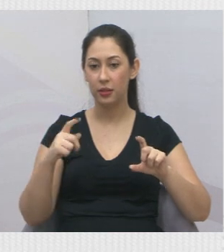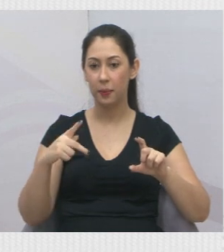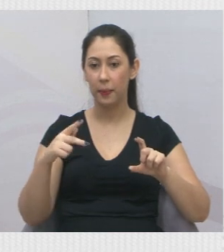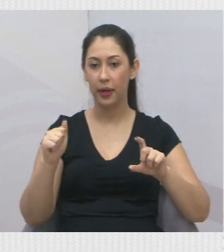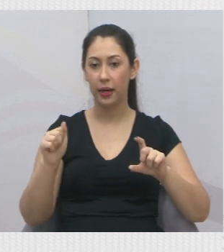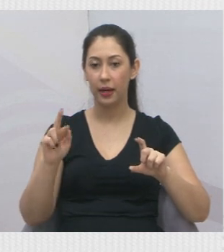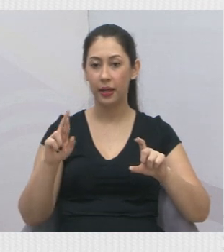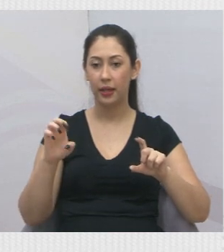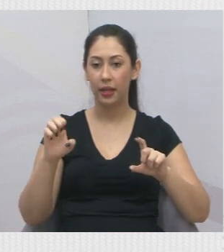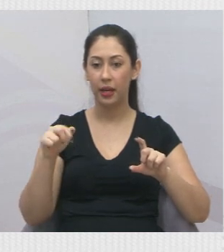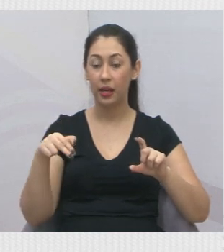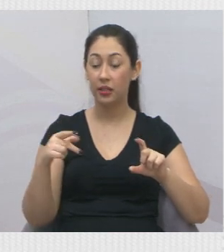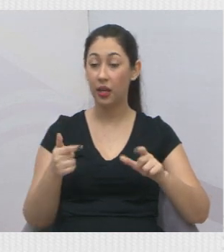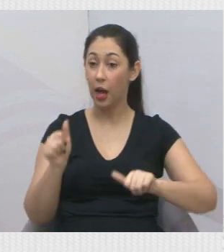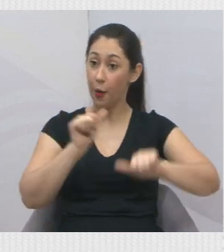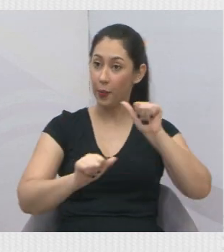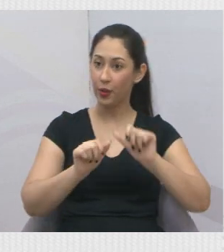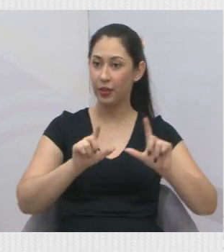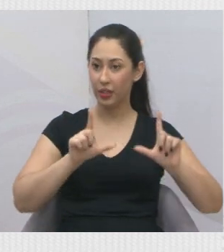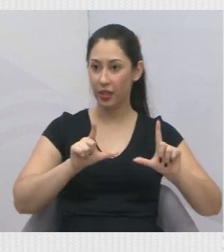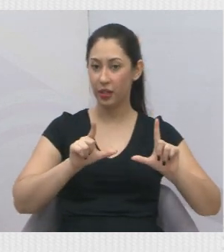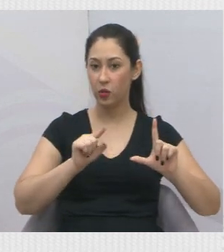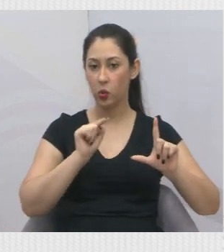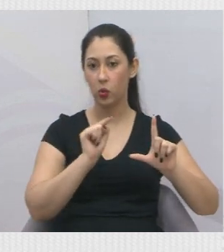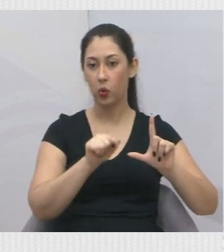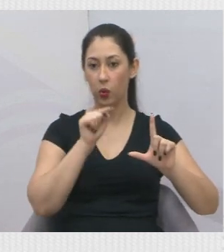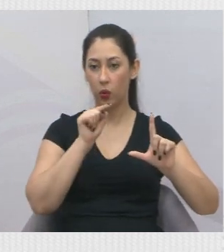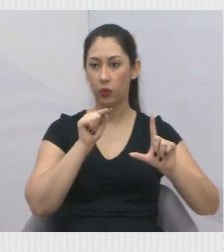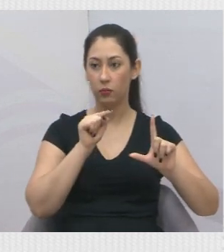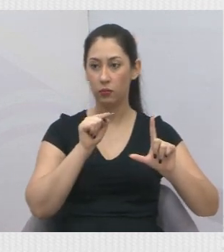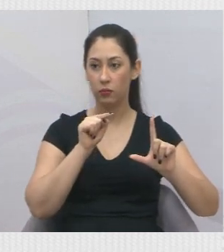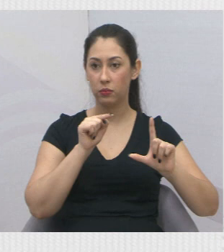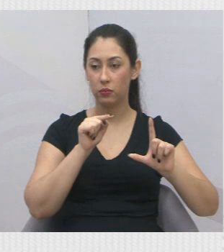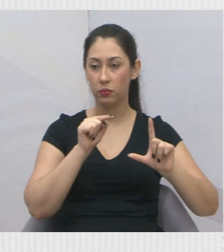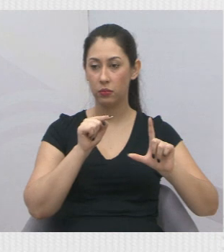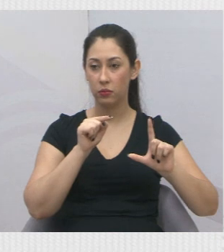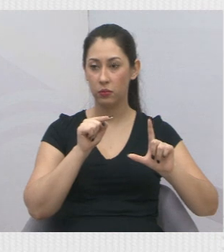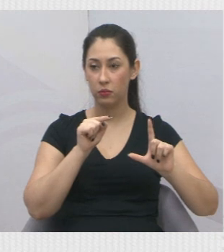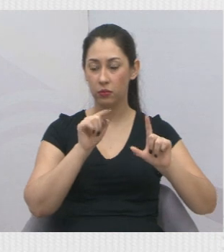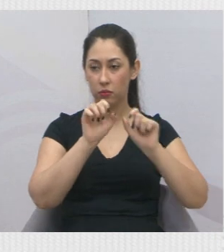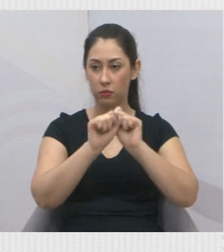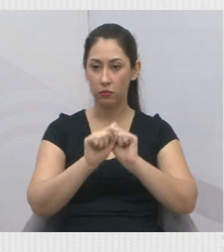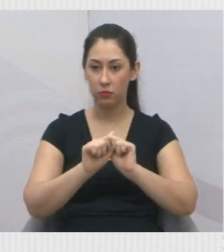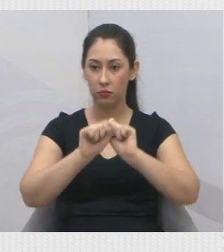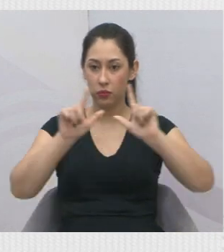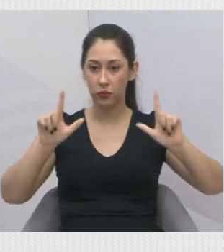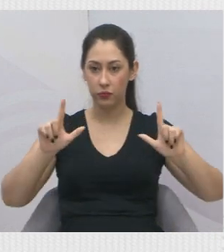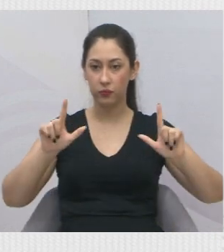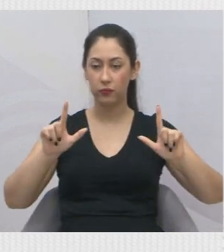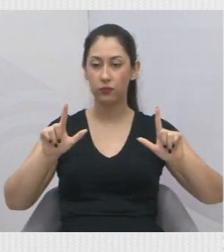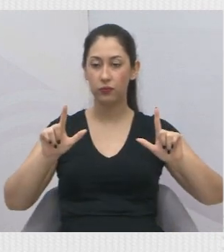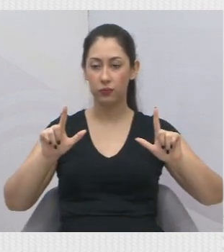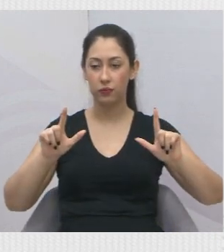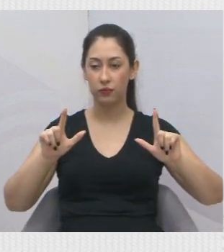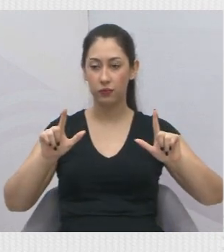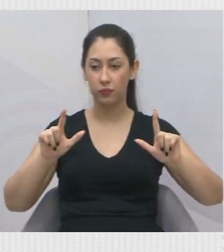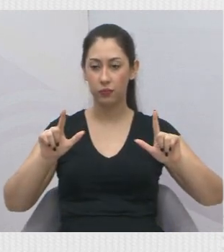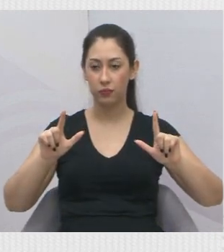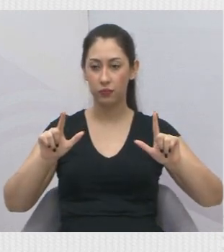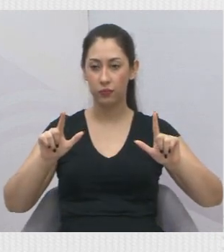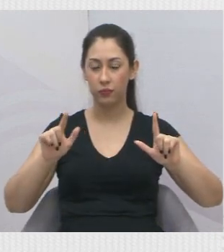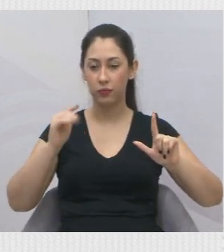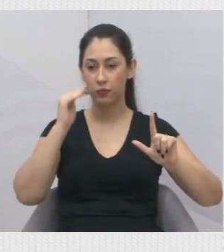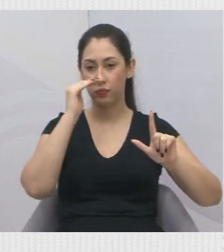Vai aparecer essa tela para vocês, vocês vão entrar em publicações, entrando em publicações, vocês vão ter acesso a esse